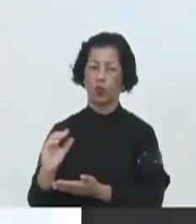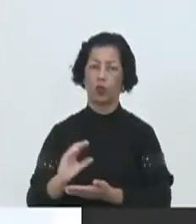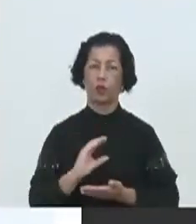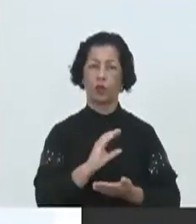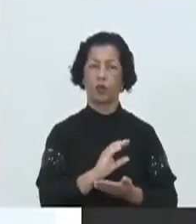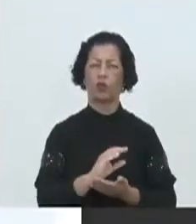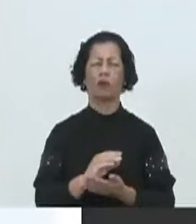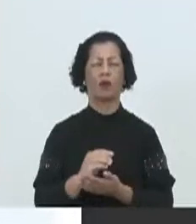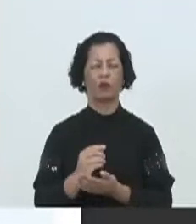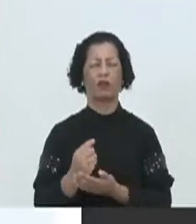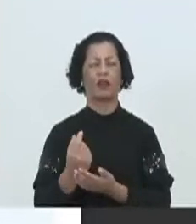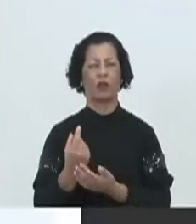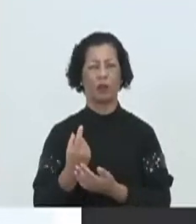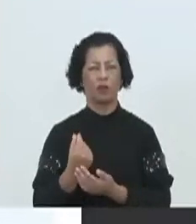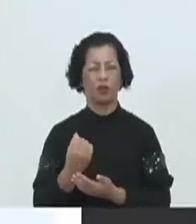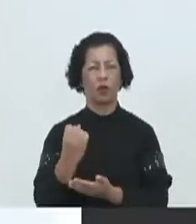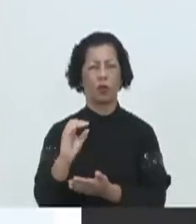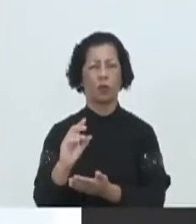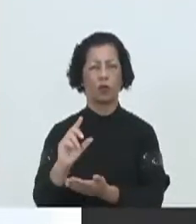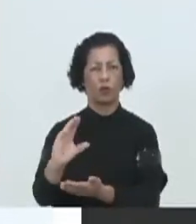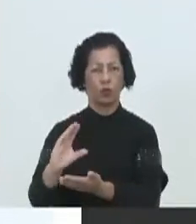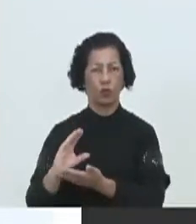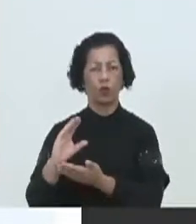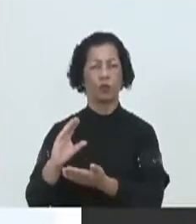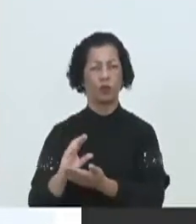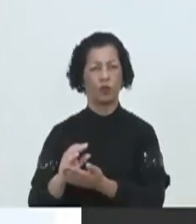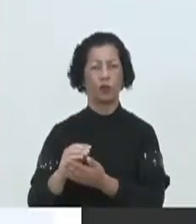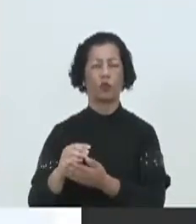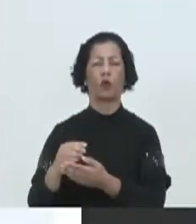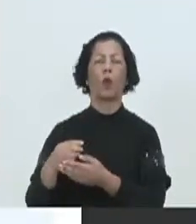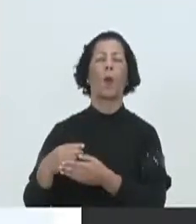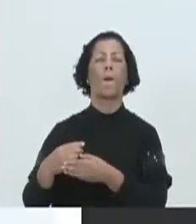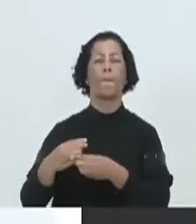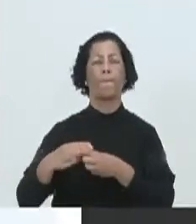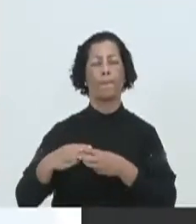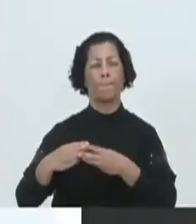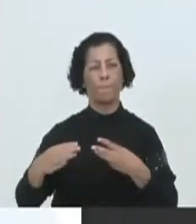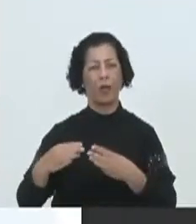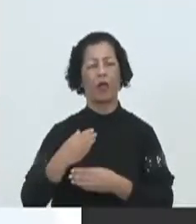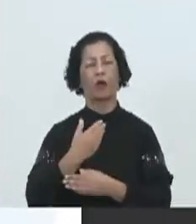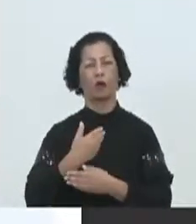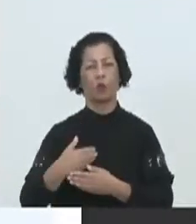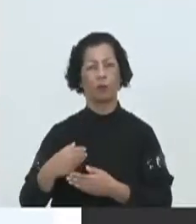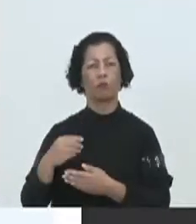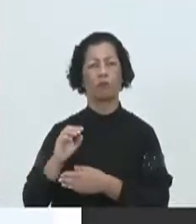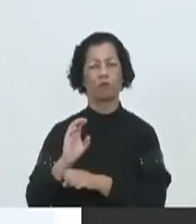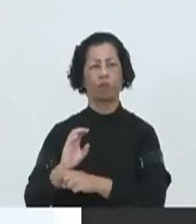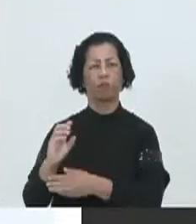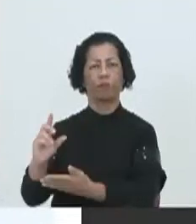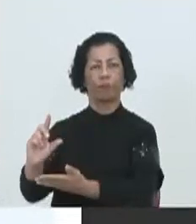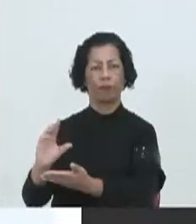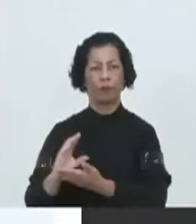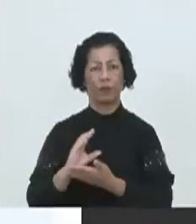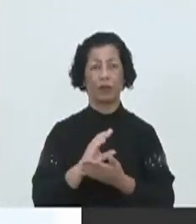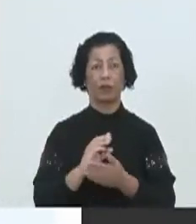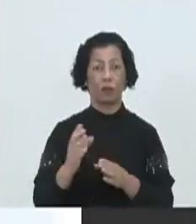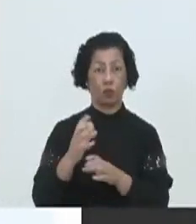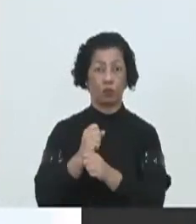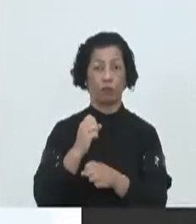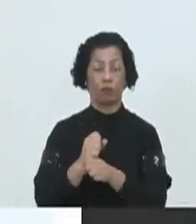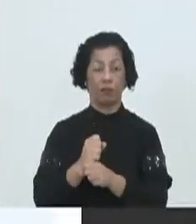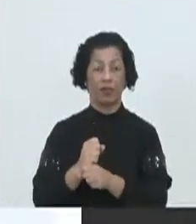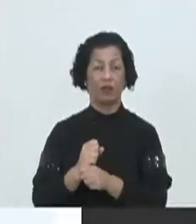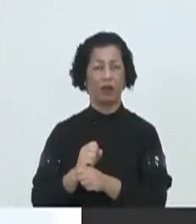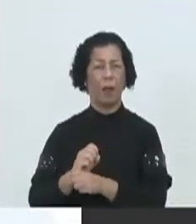impostos municipais as transferências da união e do Estado somam 2.8 bi em receita nesse momento já